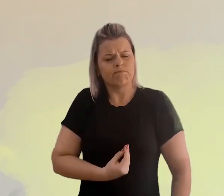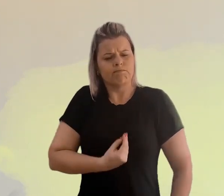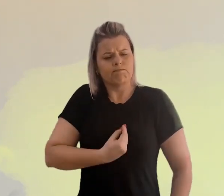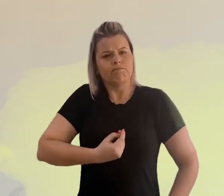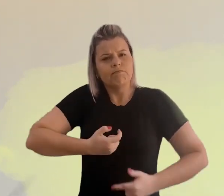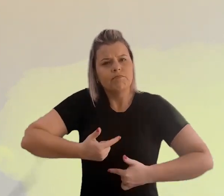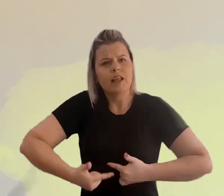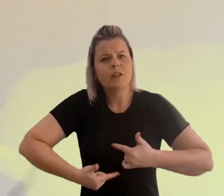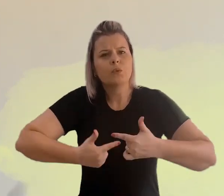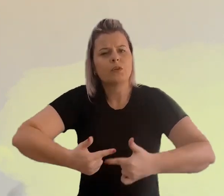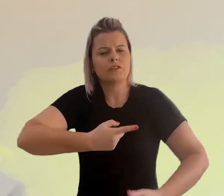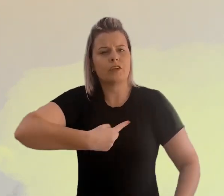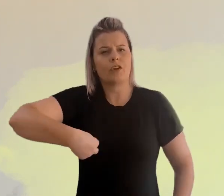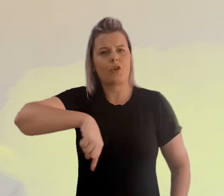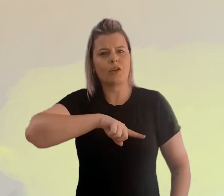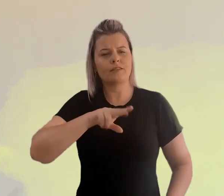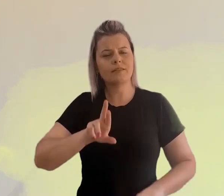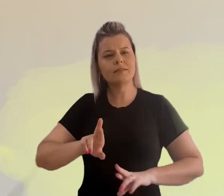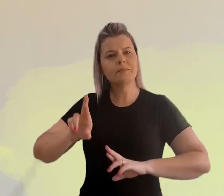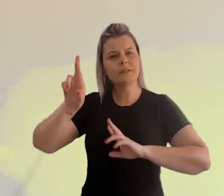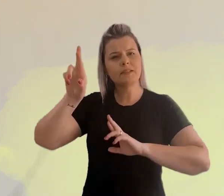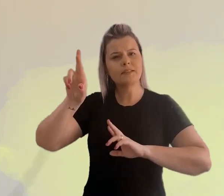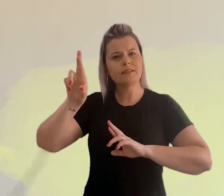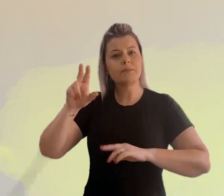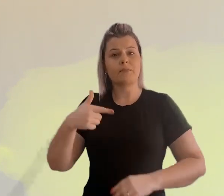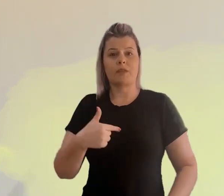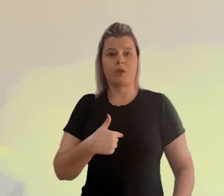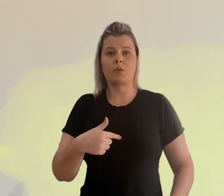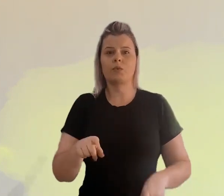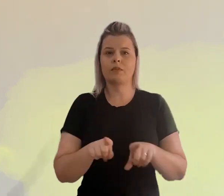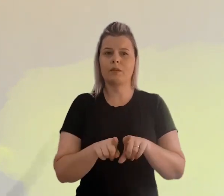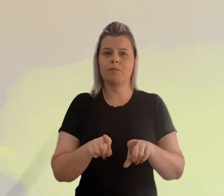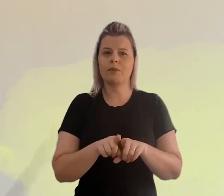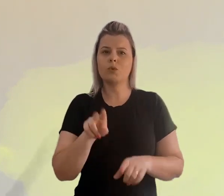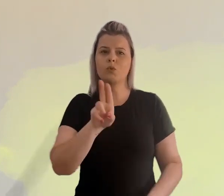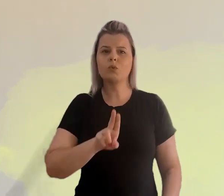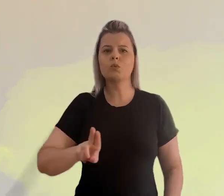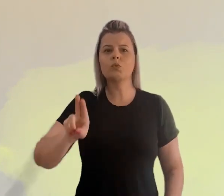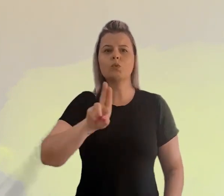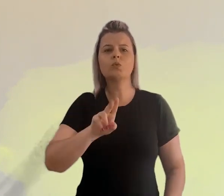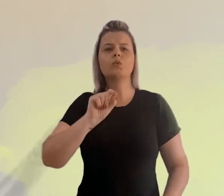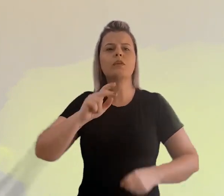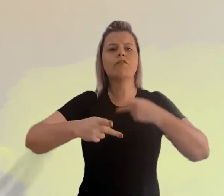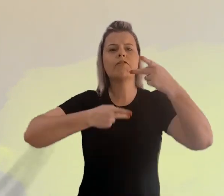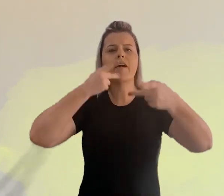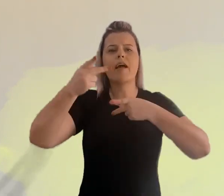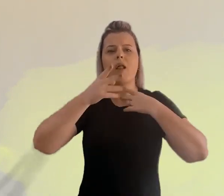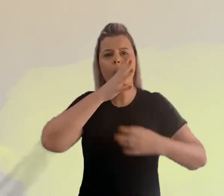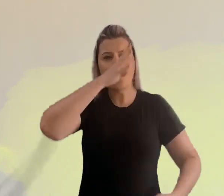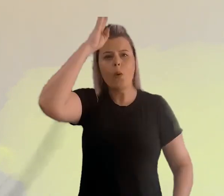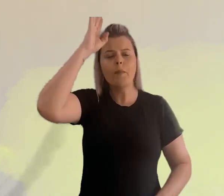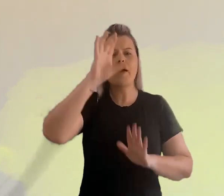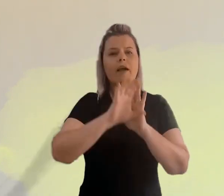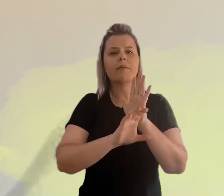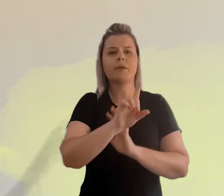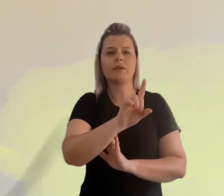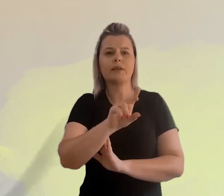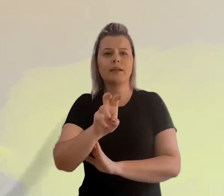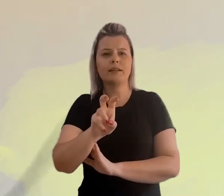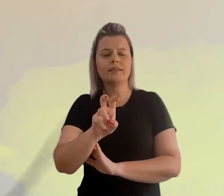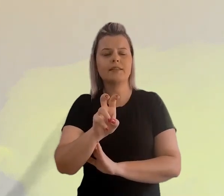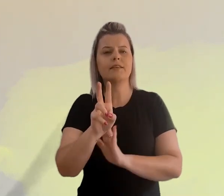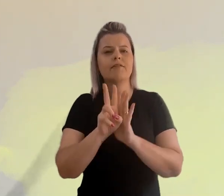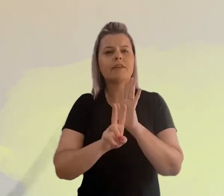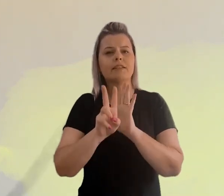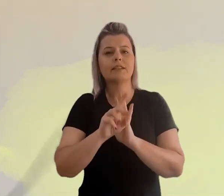viva e atuante a nossa esperança. Me faço valer do voto contido em Romanos, no capítulo